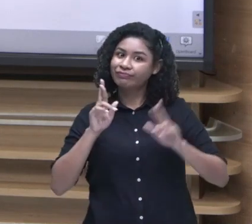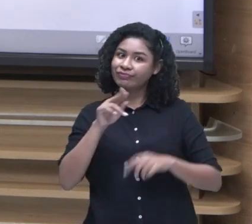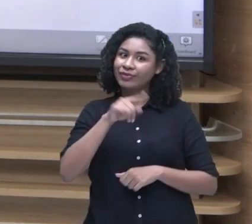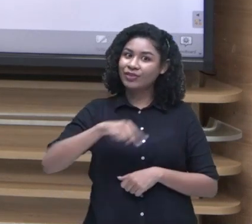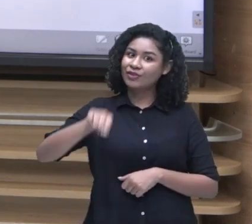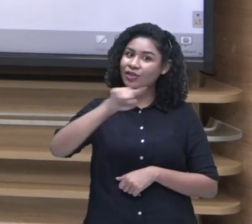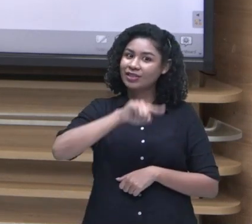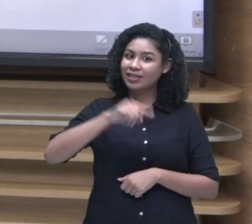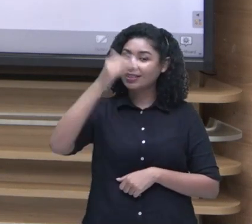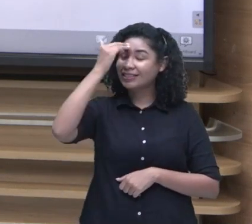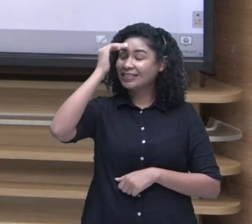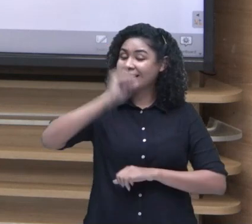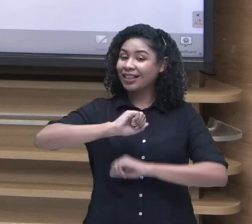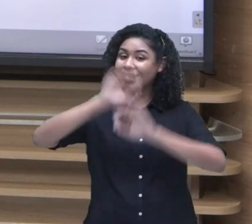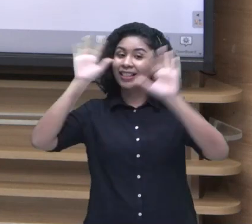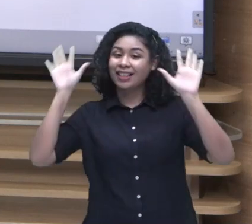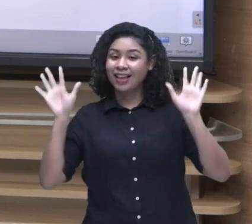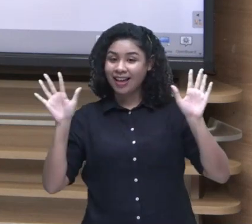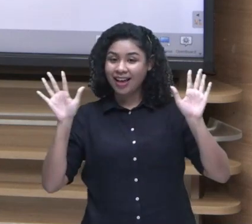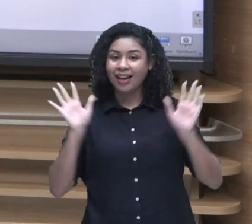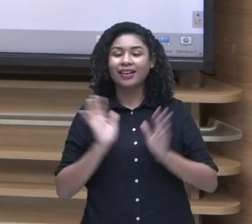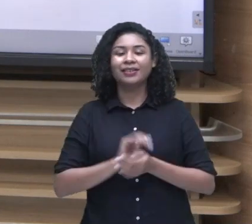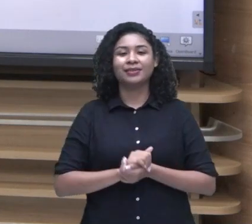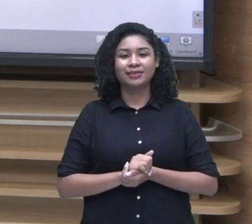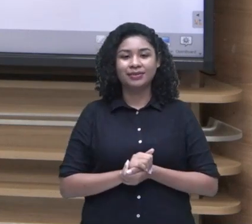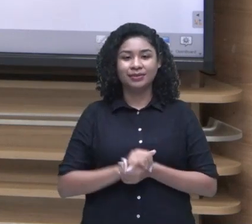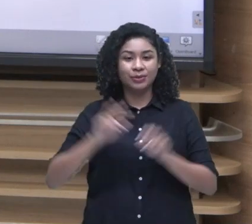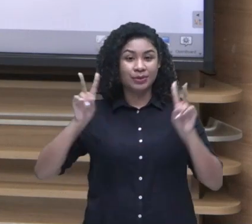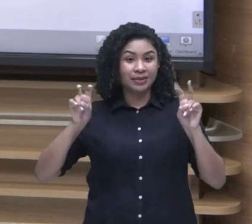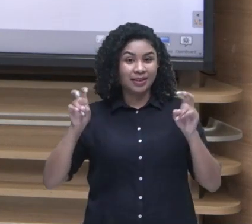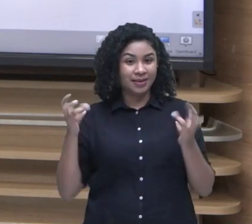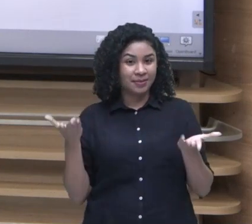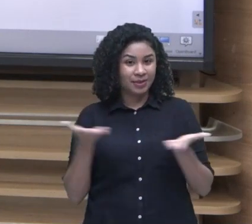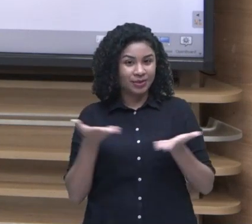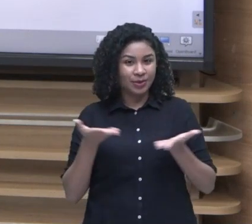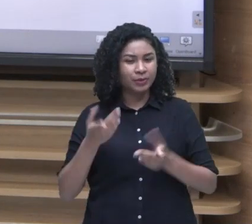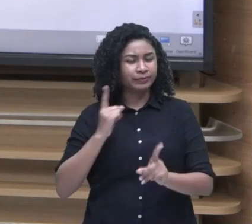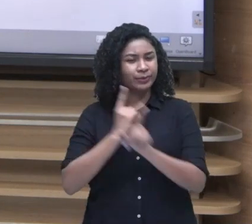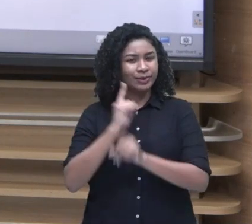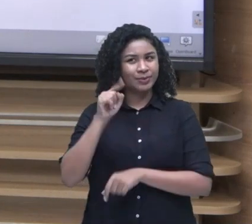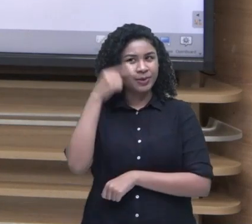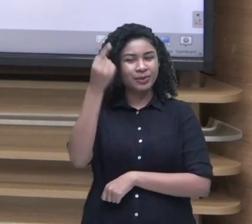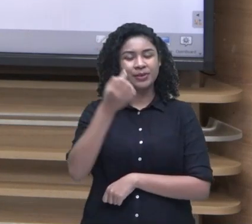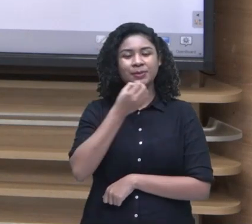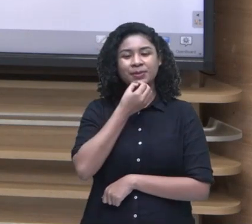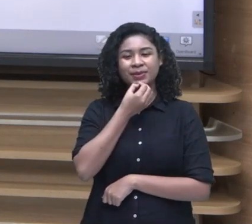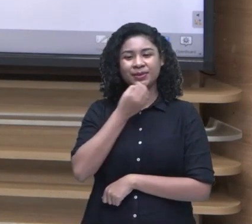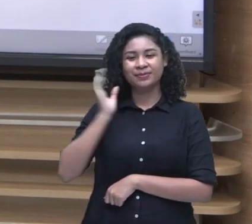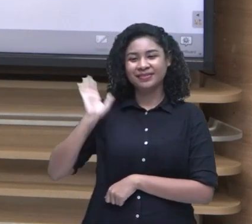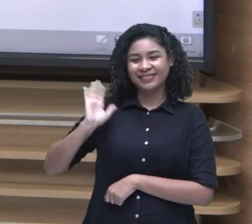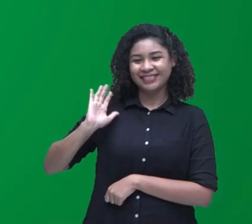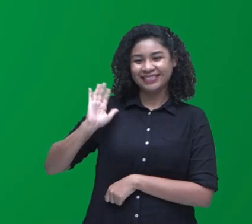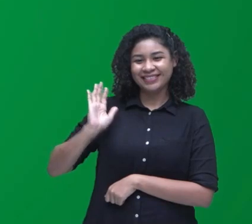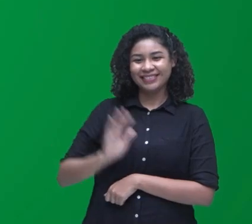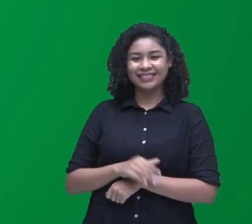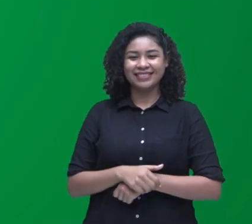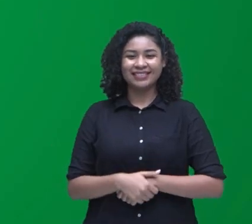vocês tenham compreendido bem neste assunto e até uma próxima oportunidade.